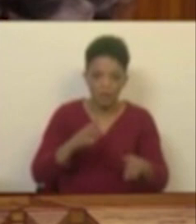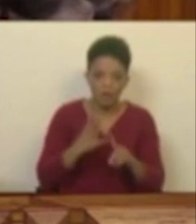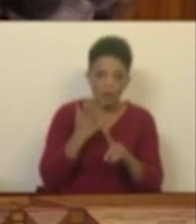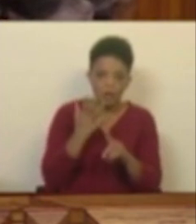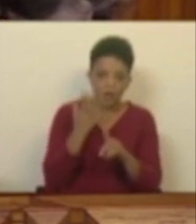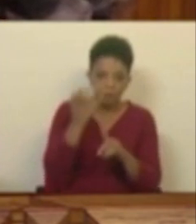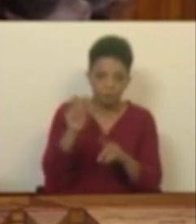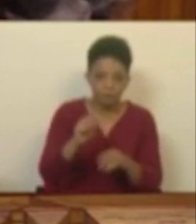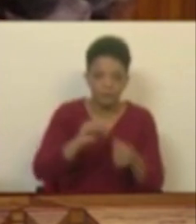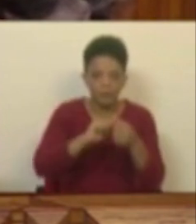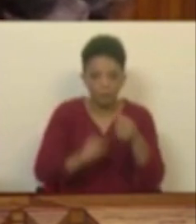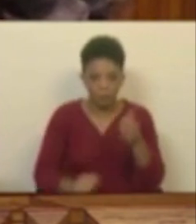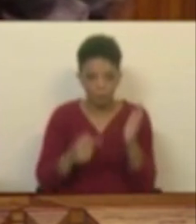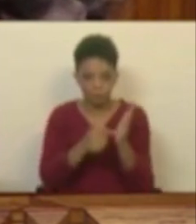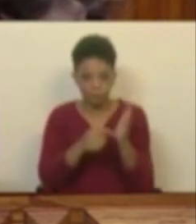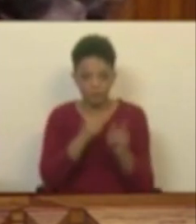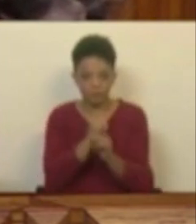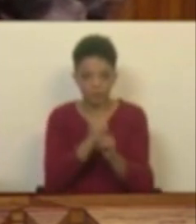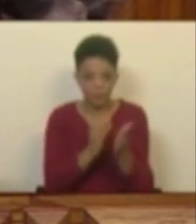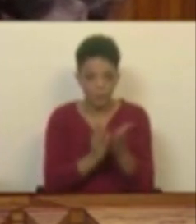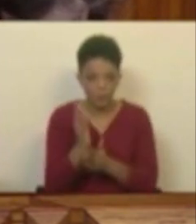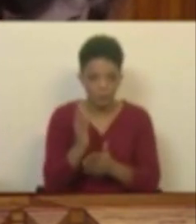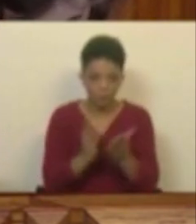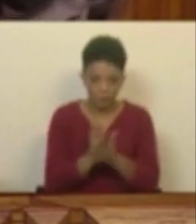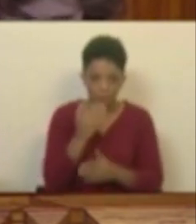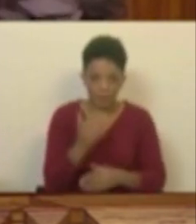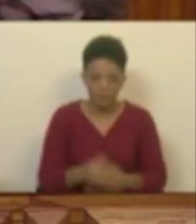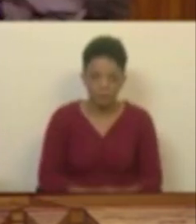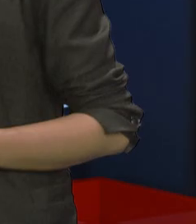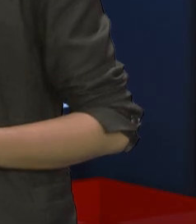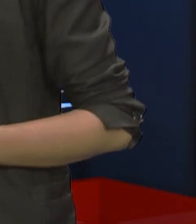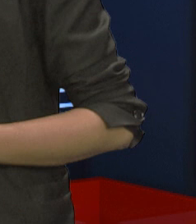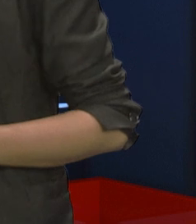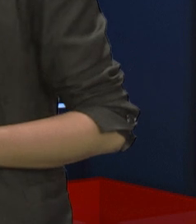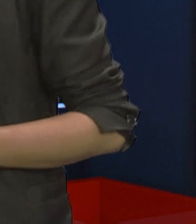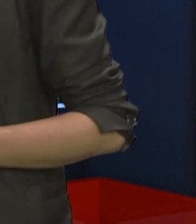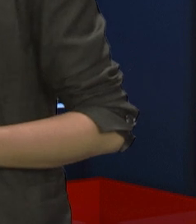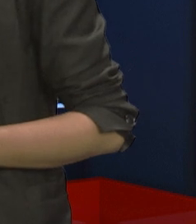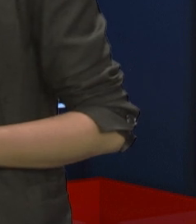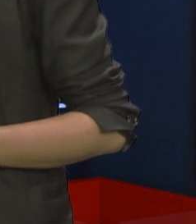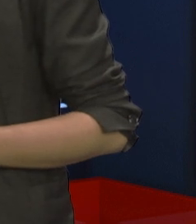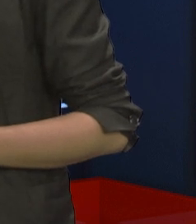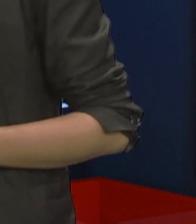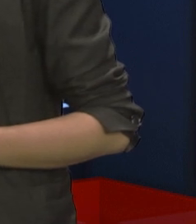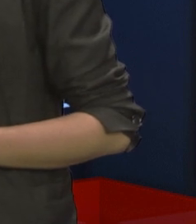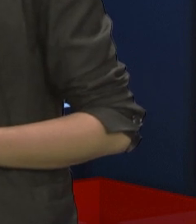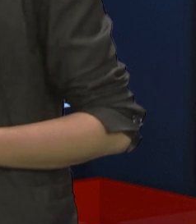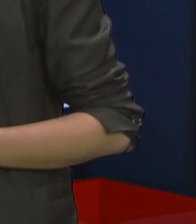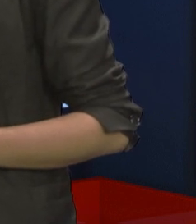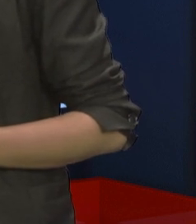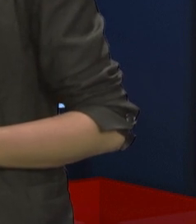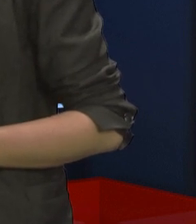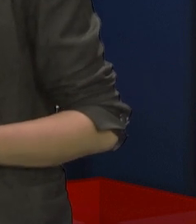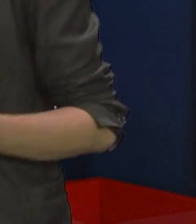ao abrigo de um diploma que se mantém em vigor e continua em vigor. Muito obrigado. O primeiro-ministro de Portugal considerou que a audição